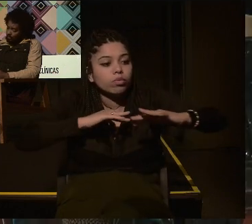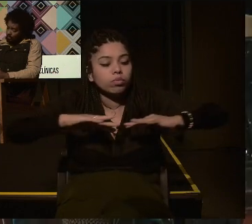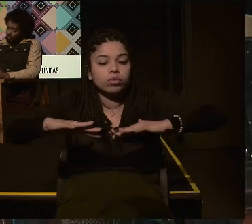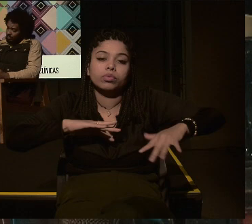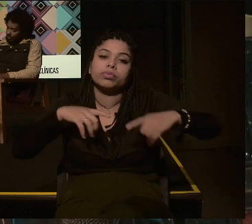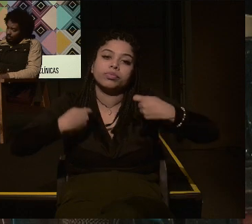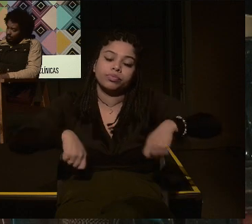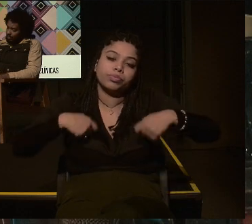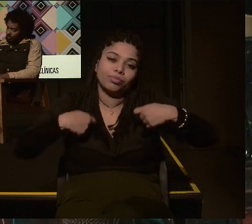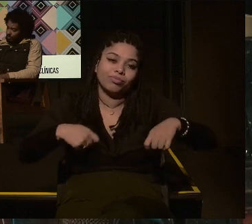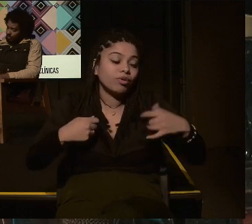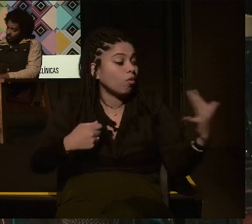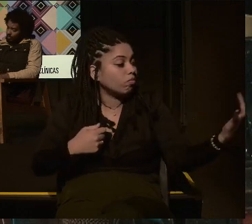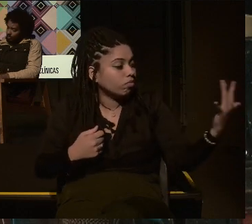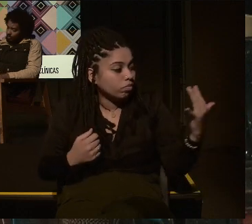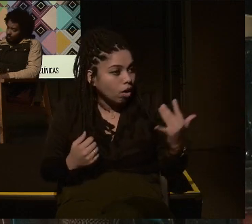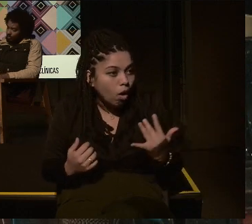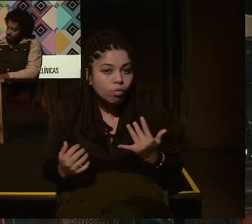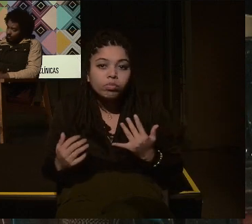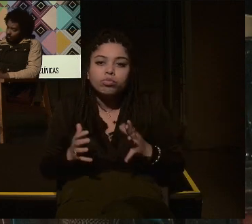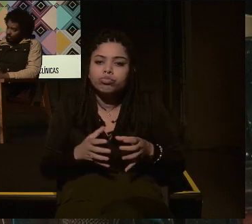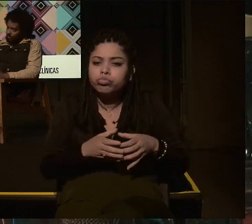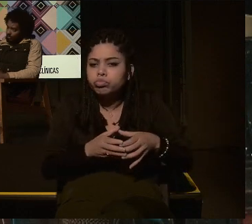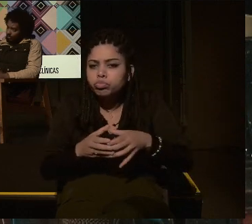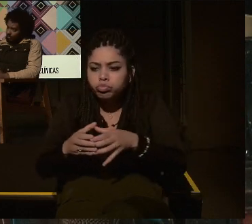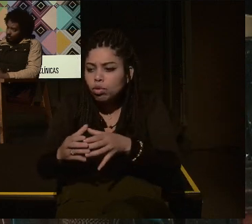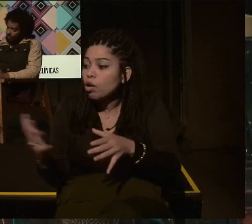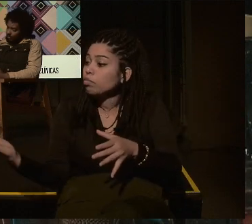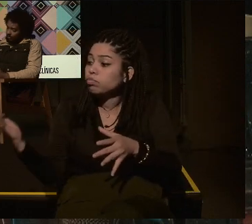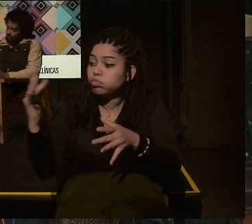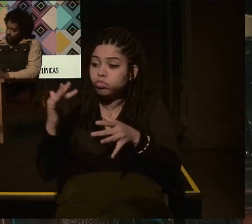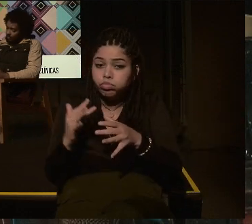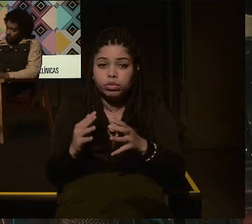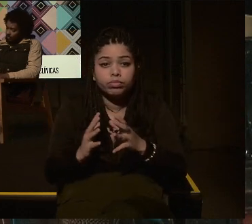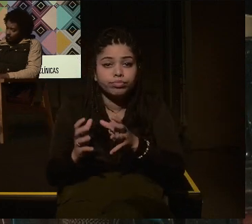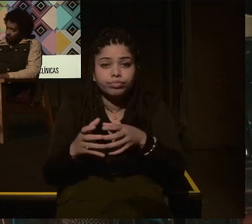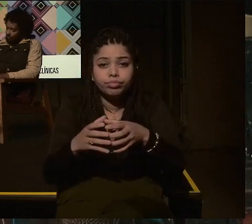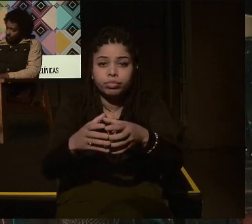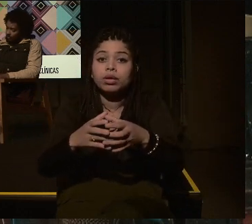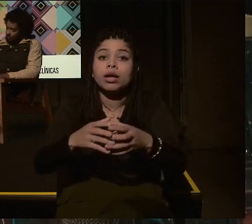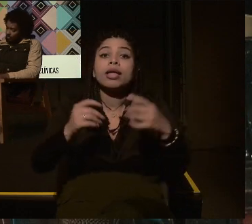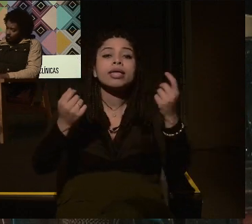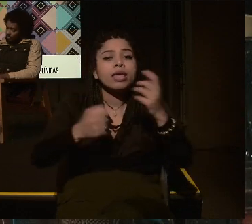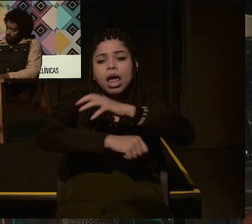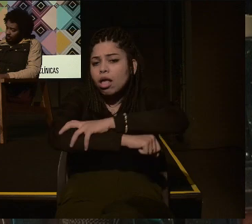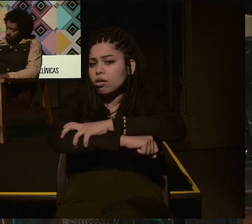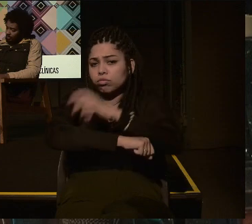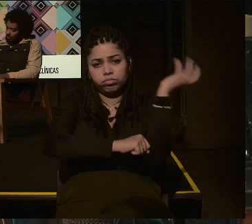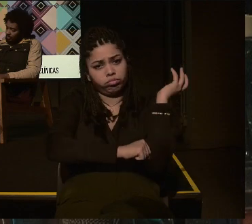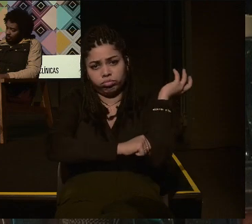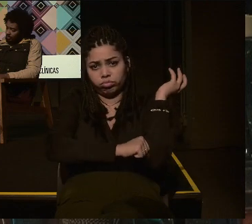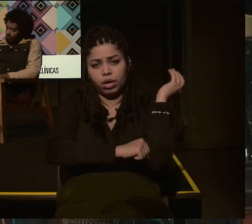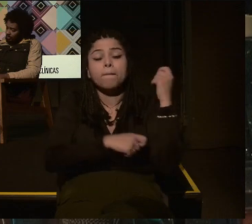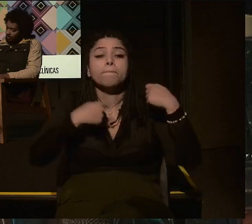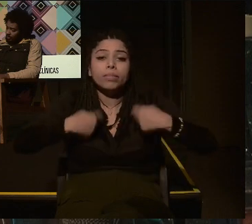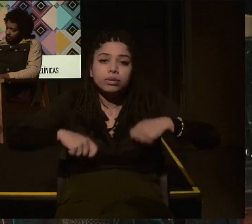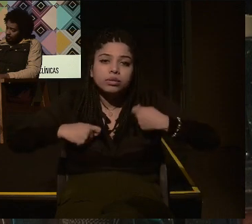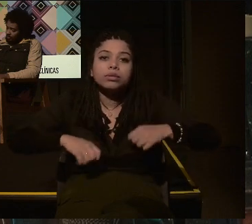movimento. E como ela é contracolonial, ela exige um movimento que se